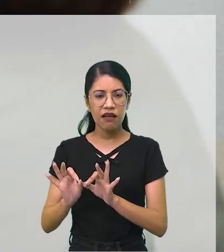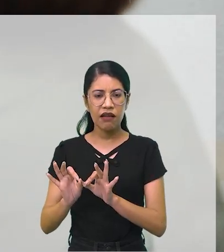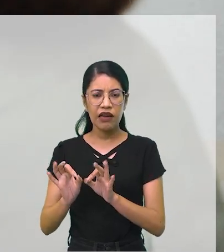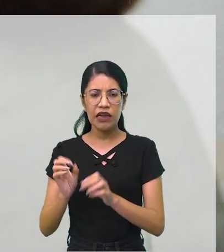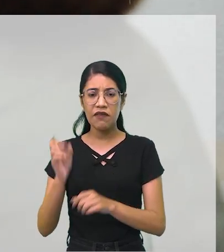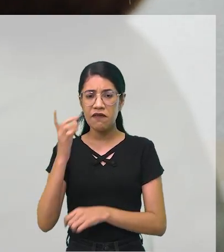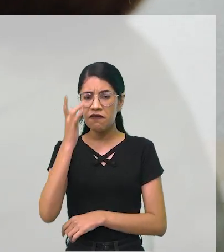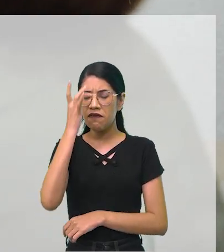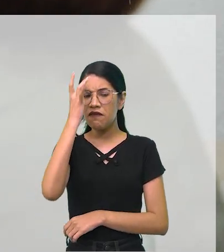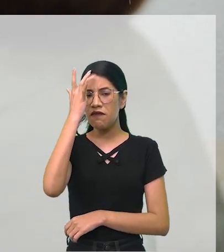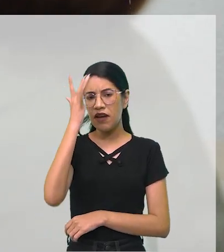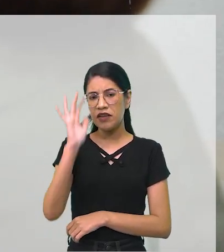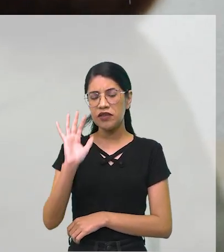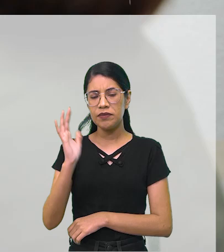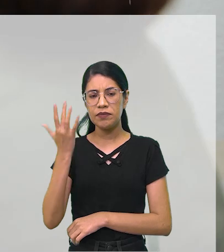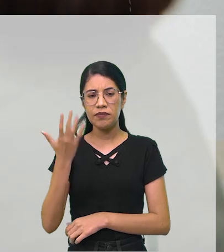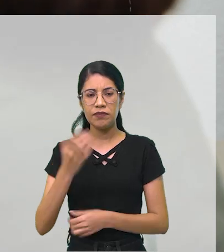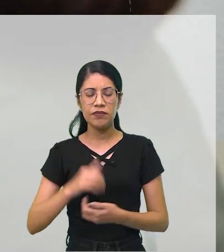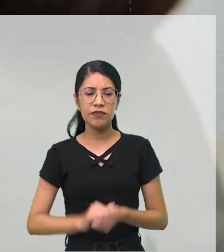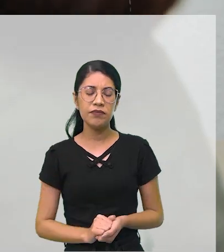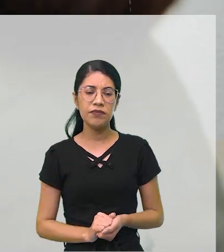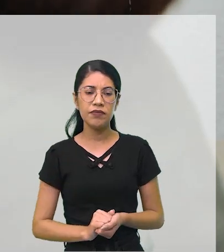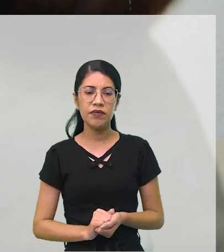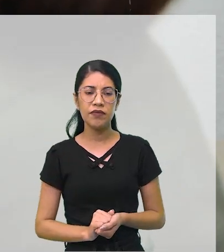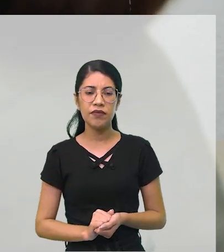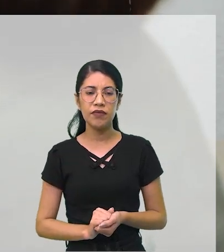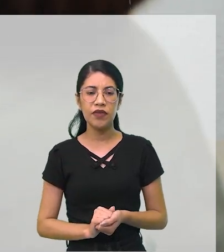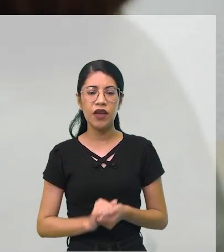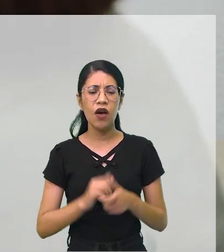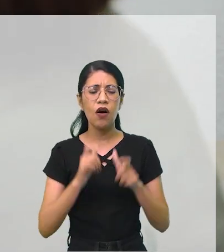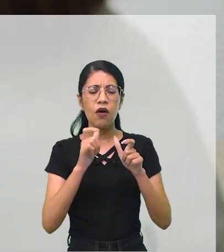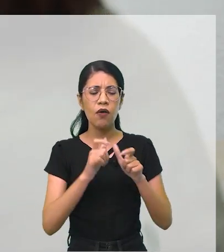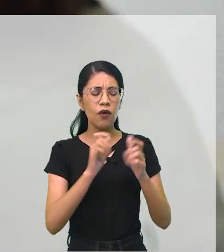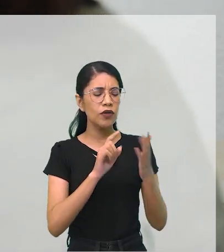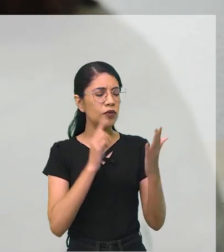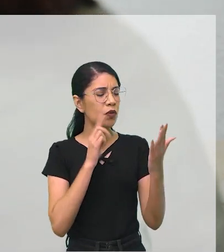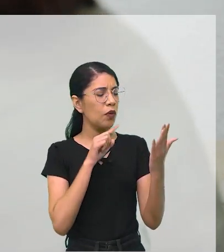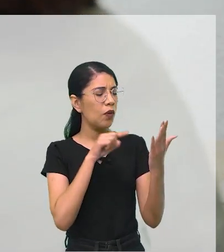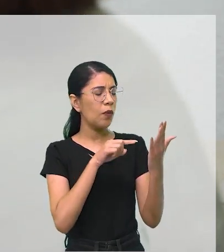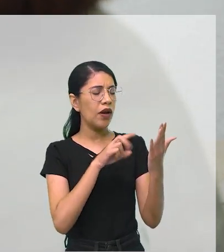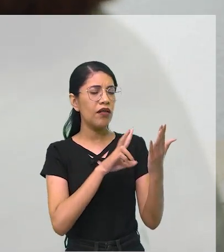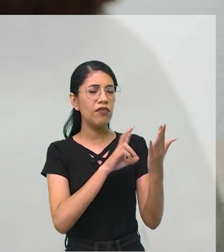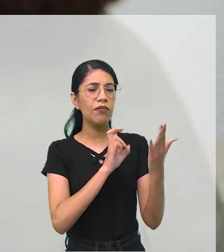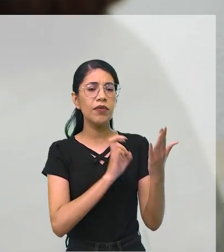tão fácil. Em que espelho ficou retida a minha face?